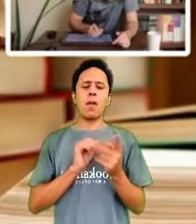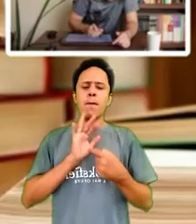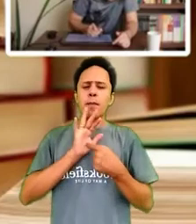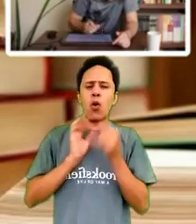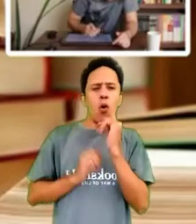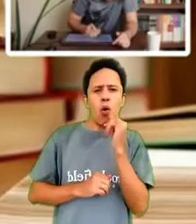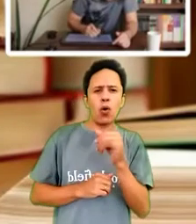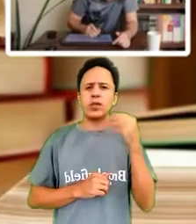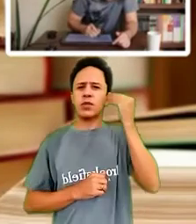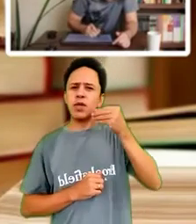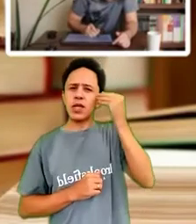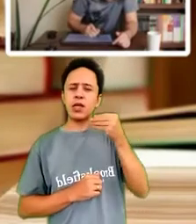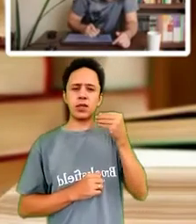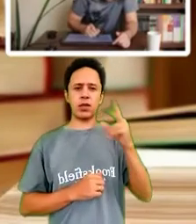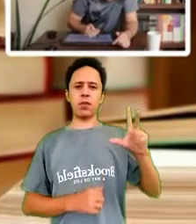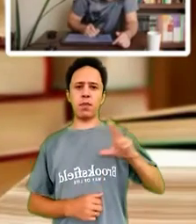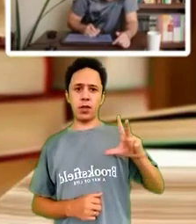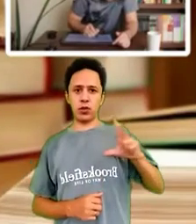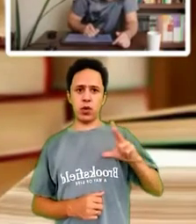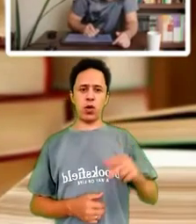experiências pessoais